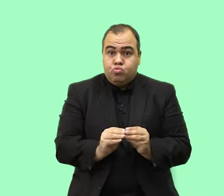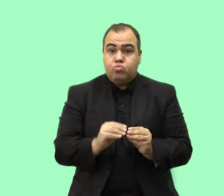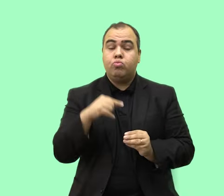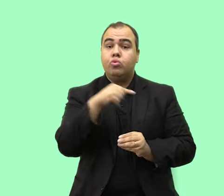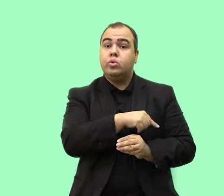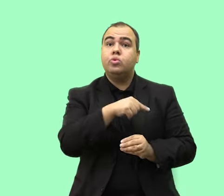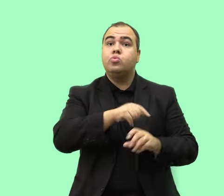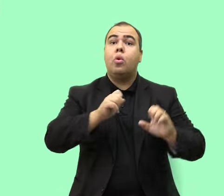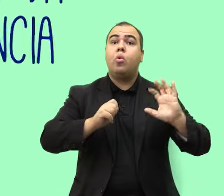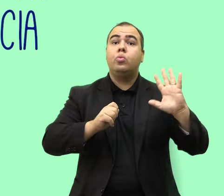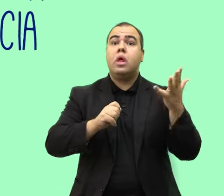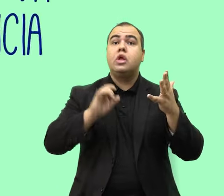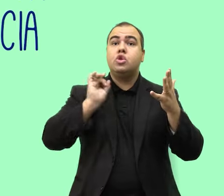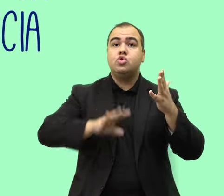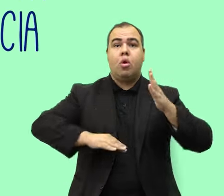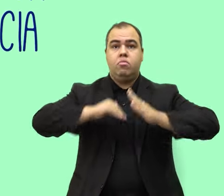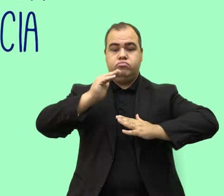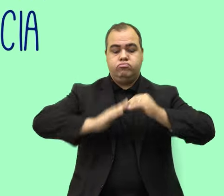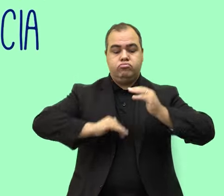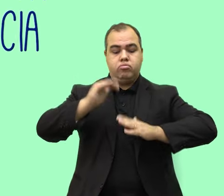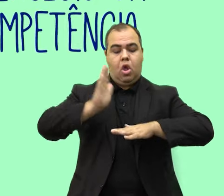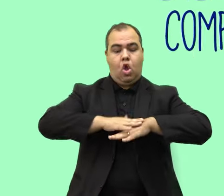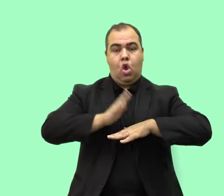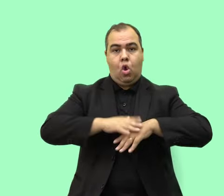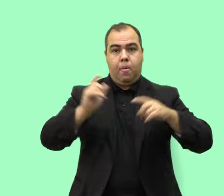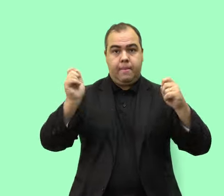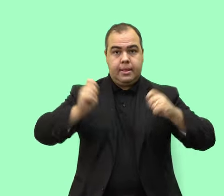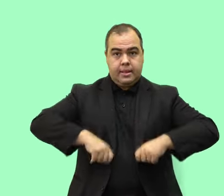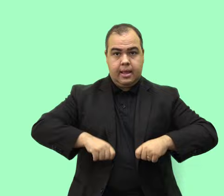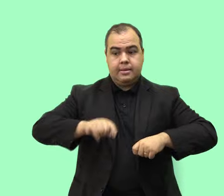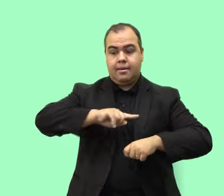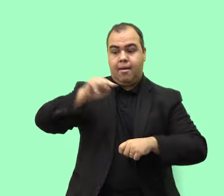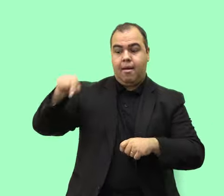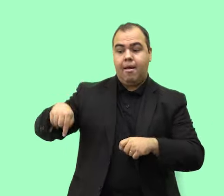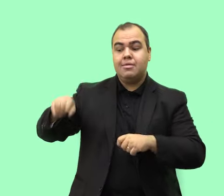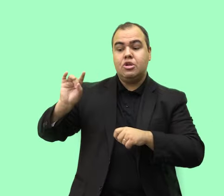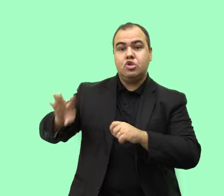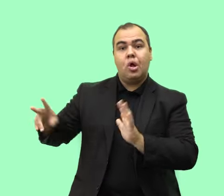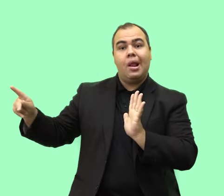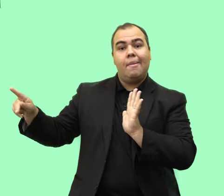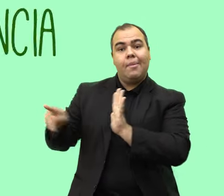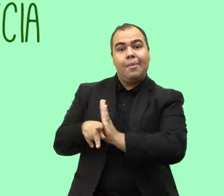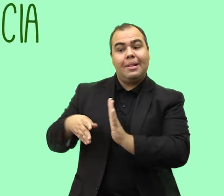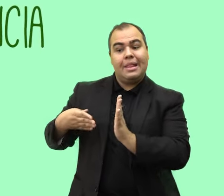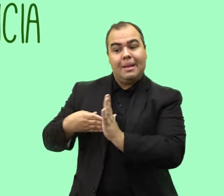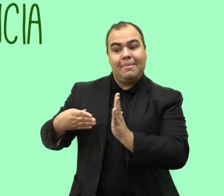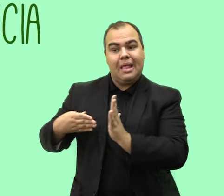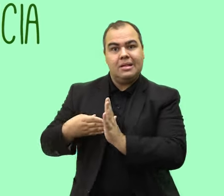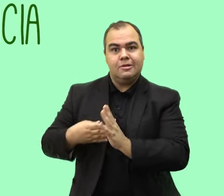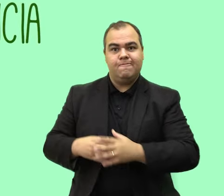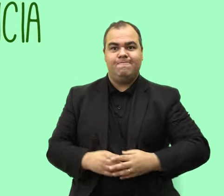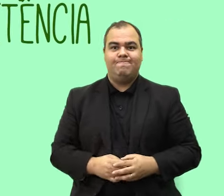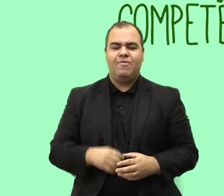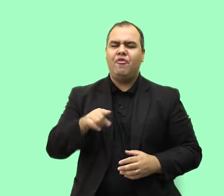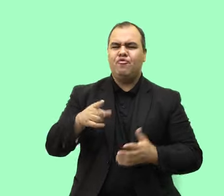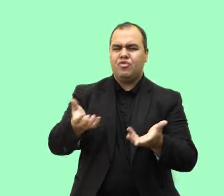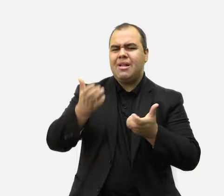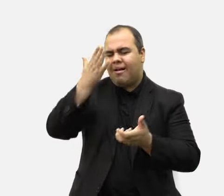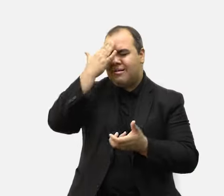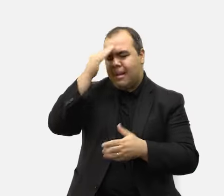a isenção opera no exercício da competência, enquanto a imunidade opera no âmbito da própria delimitação da competência.